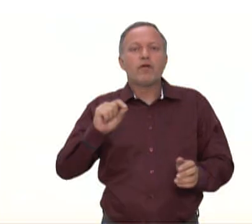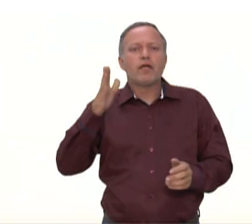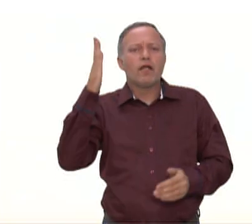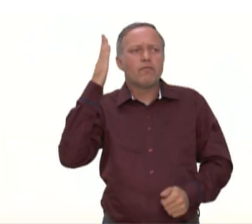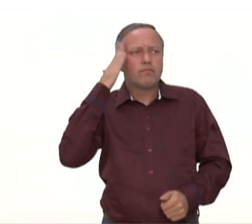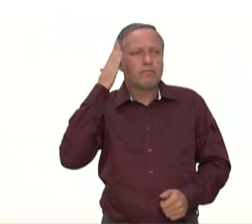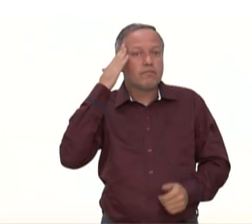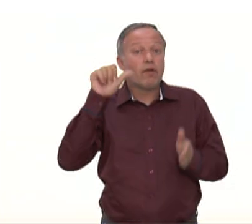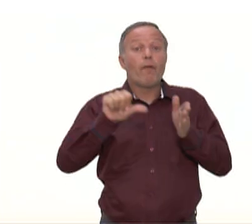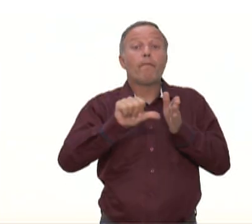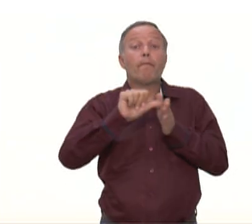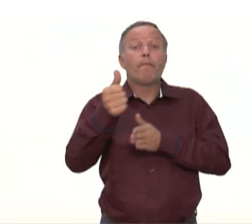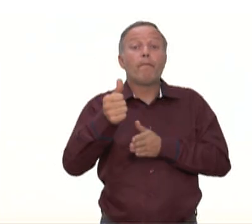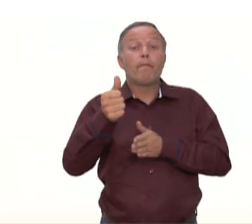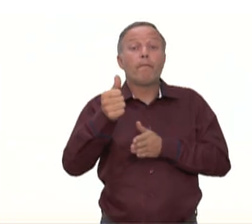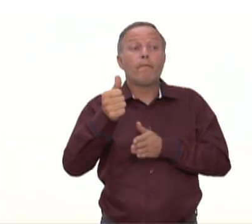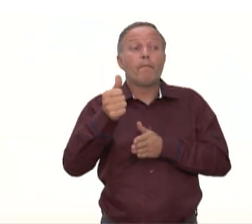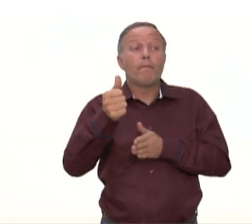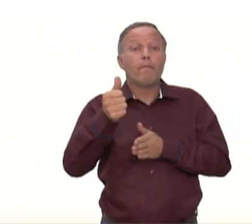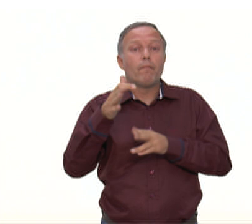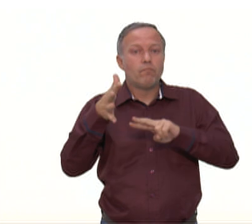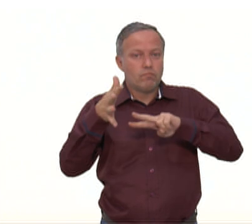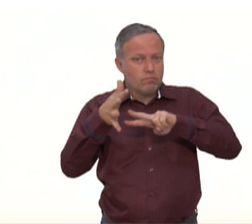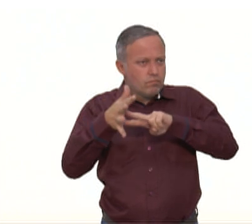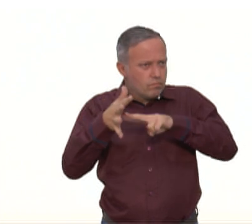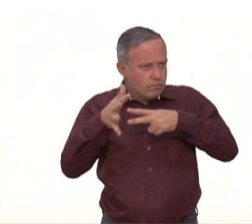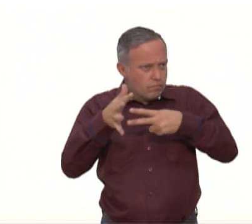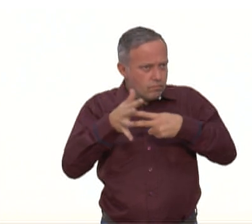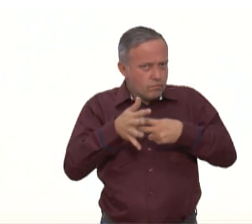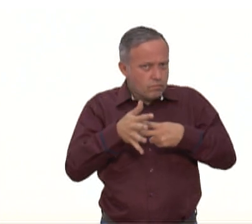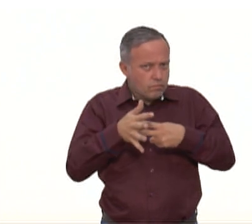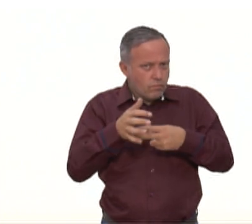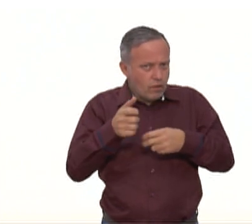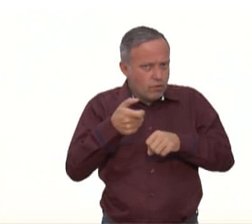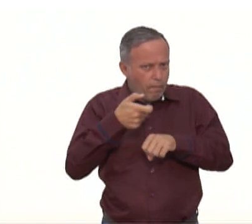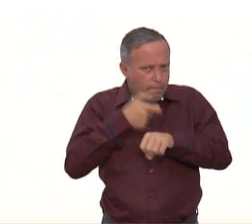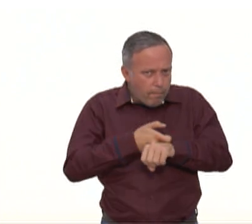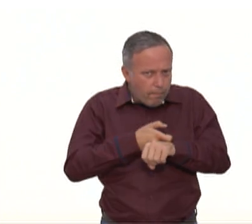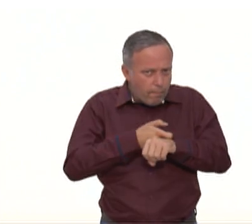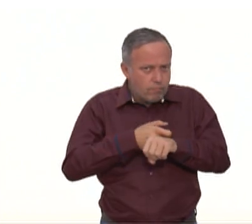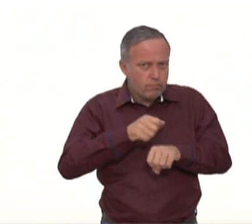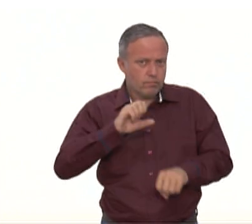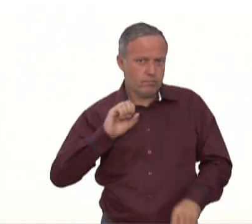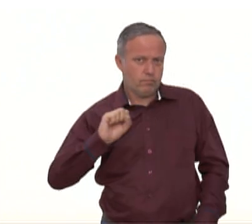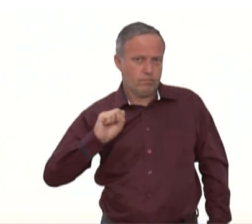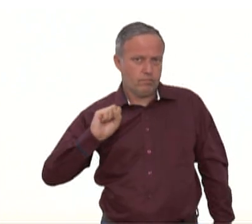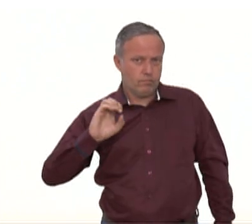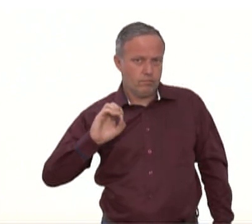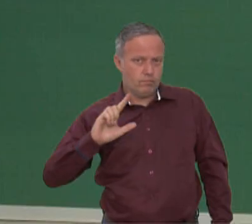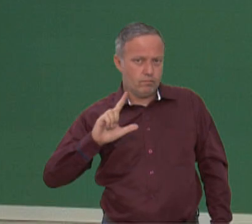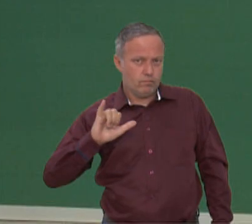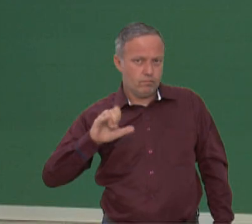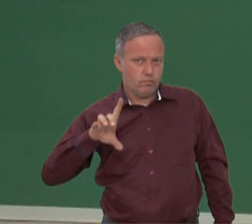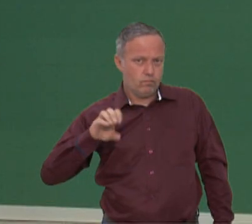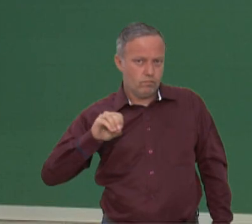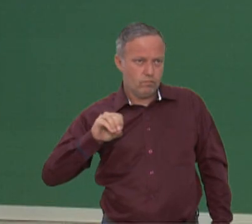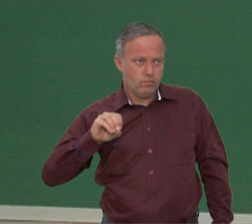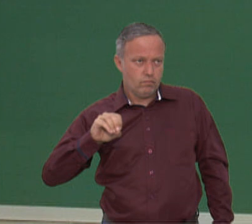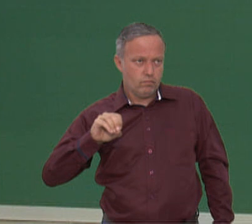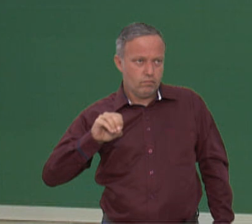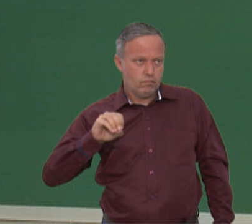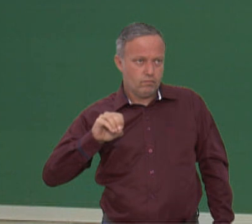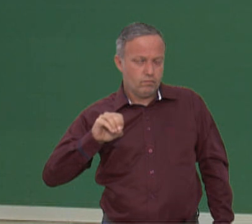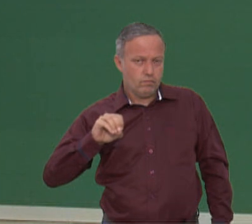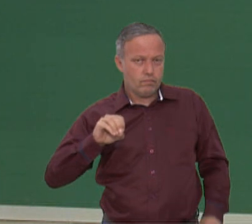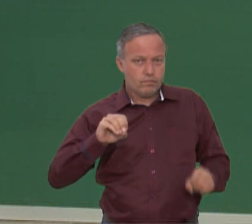saber? Primeiro, o conceito do estado sólido. Percebam que antes de eu ter aqui, sempre que eu estou